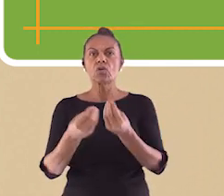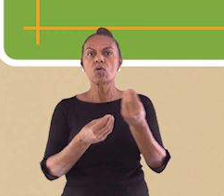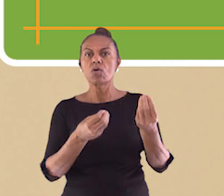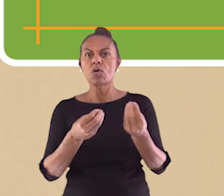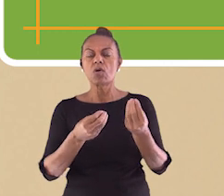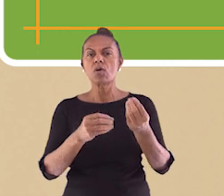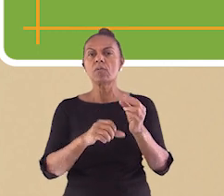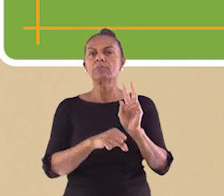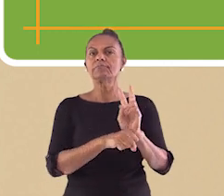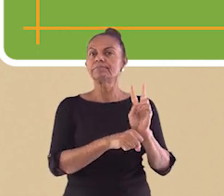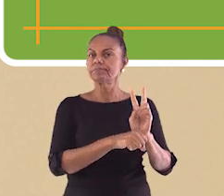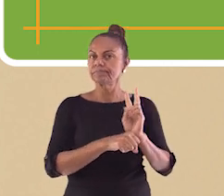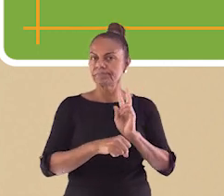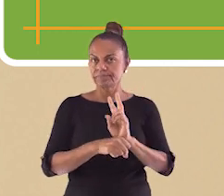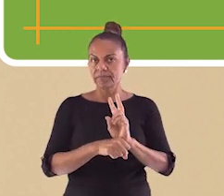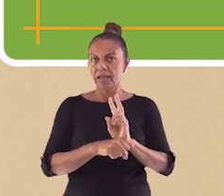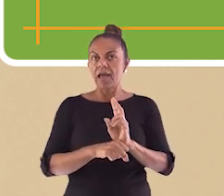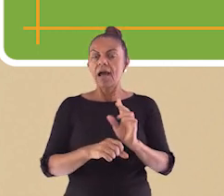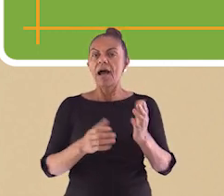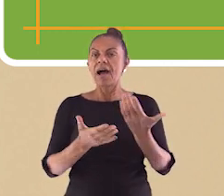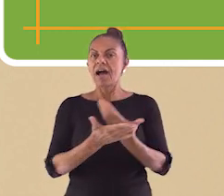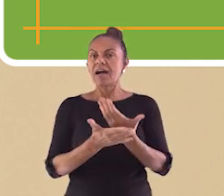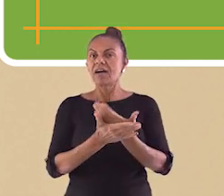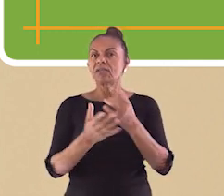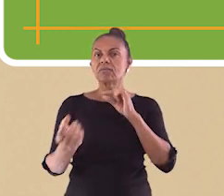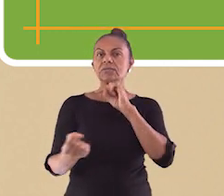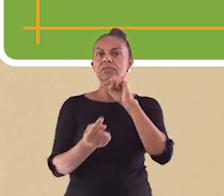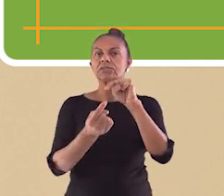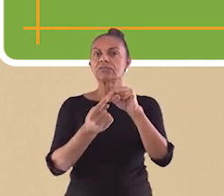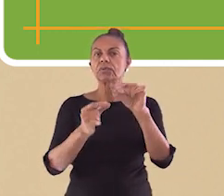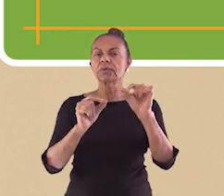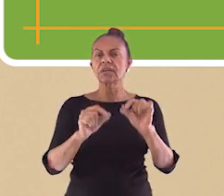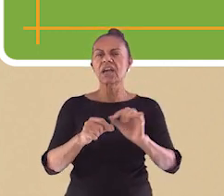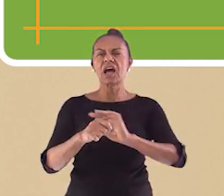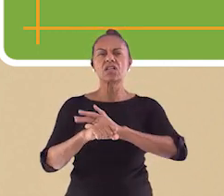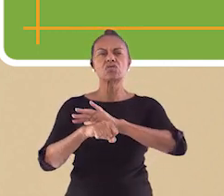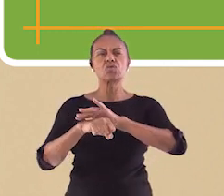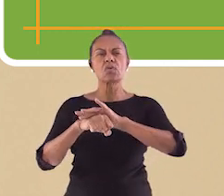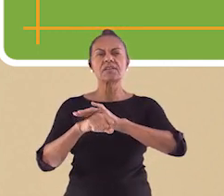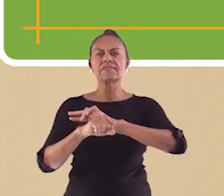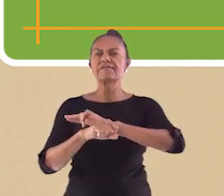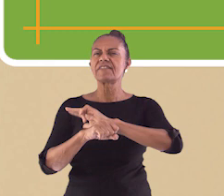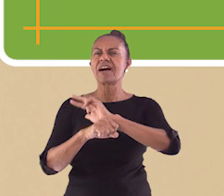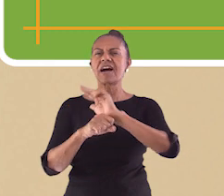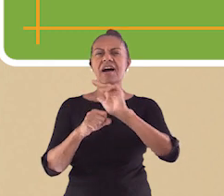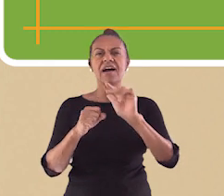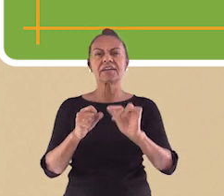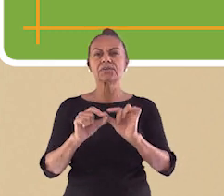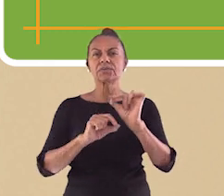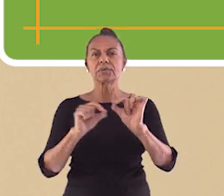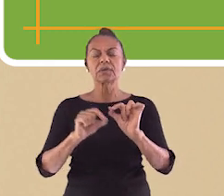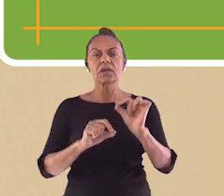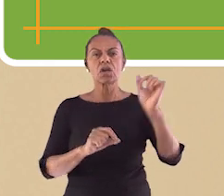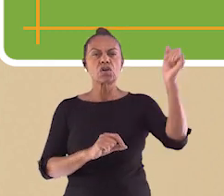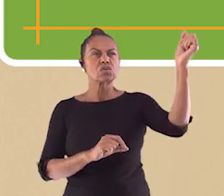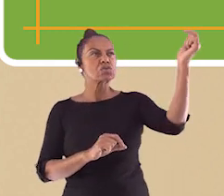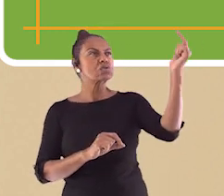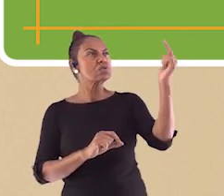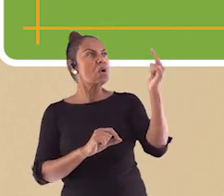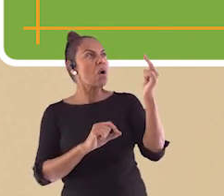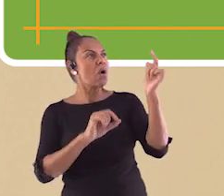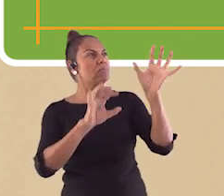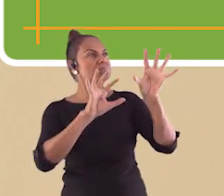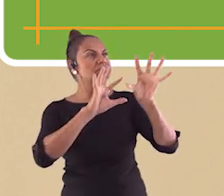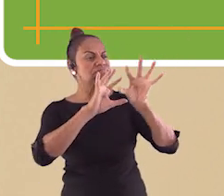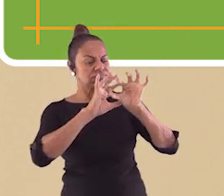preservação. Já o objetivo da aula é de conhecer as doenças causadas pela exposição solar e relacionar